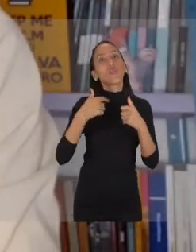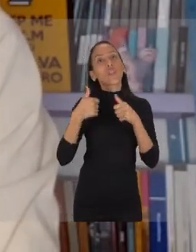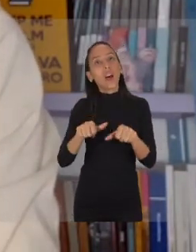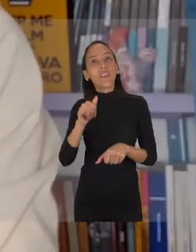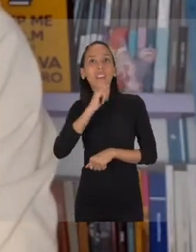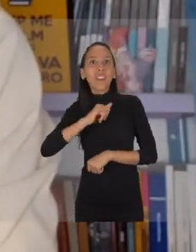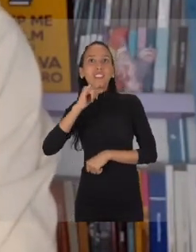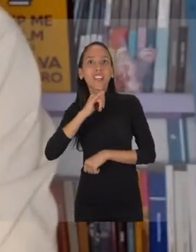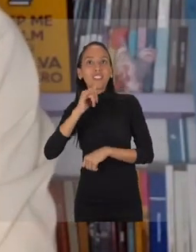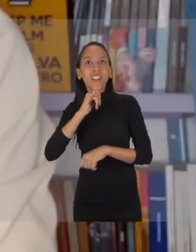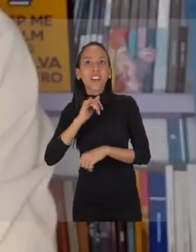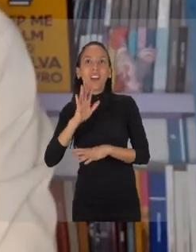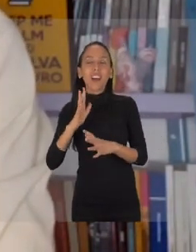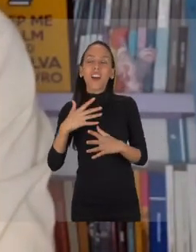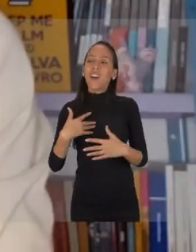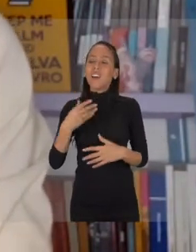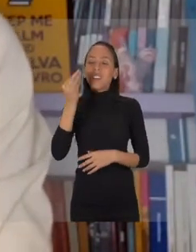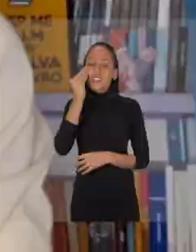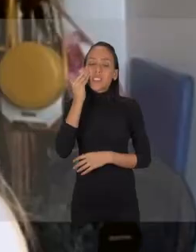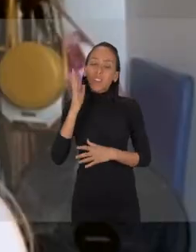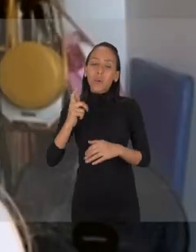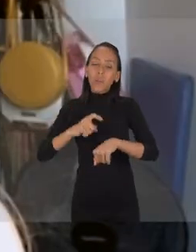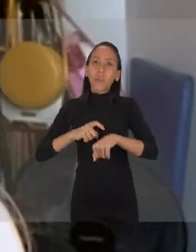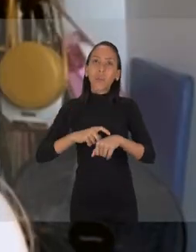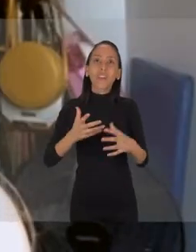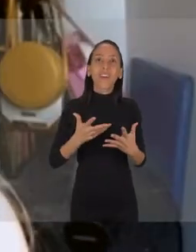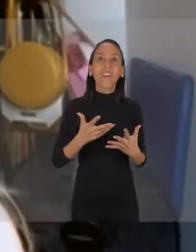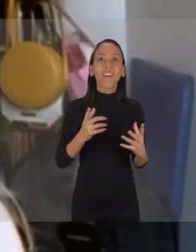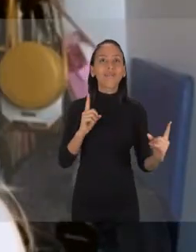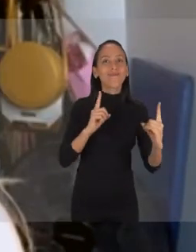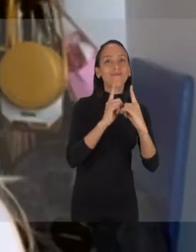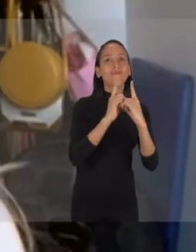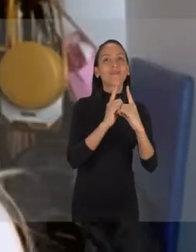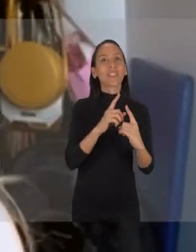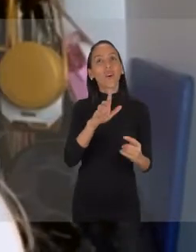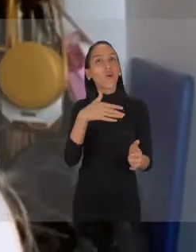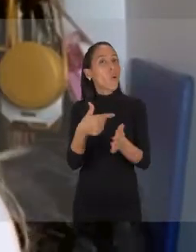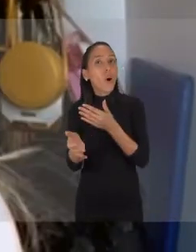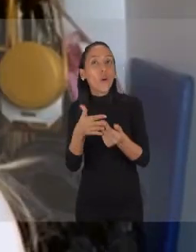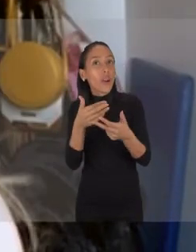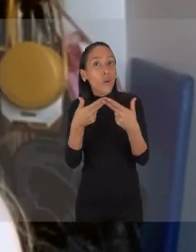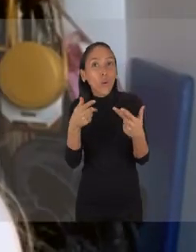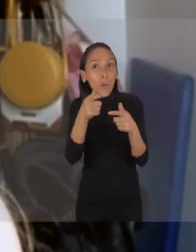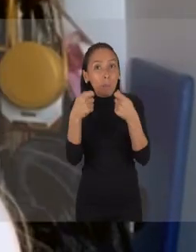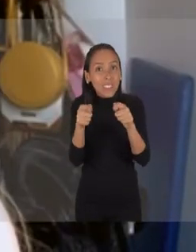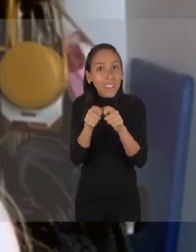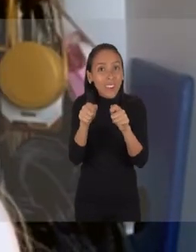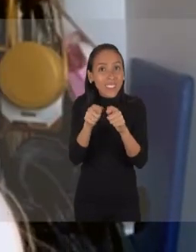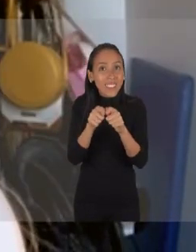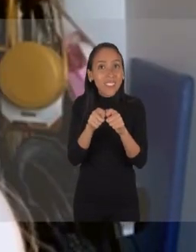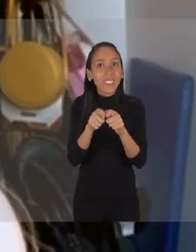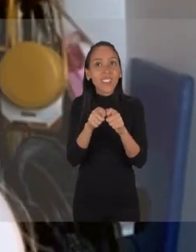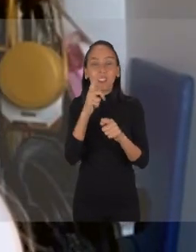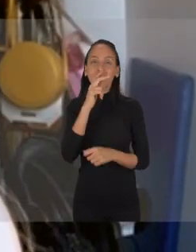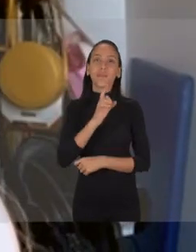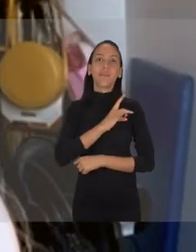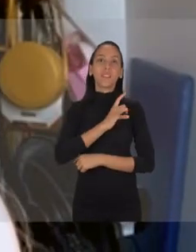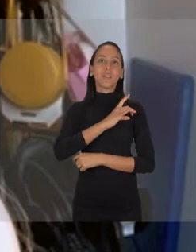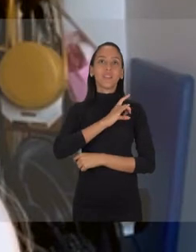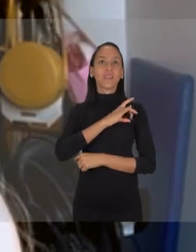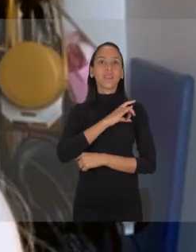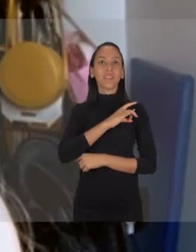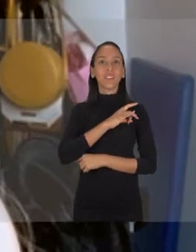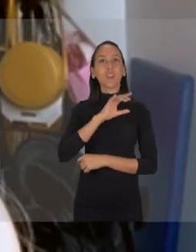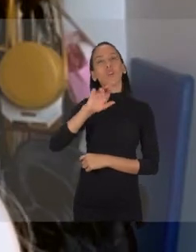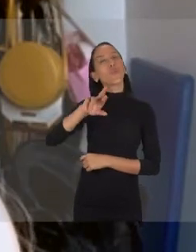testado, eu disse, não, é o momento, eu precisei fazer isso. Que agora, assim, qualquer coisa que você vai fazer, que você precisa fazer, você fica com medo, sabe? Não